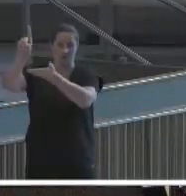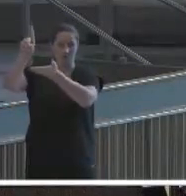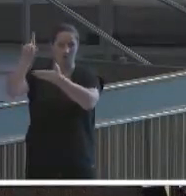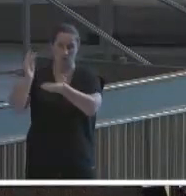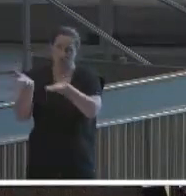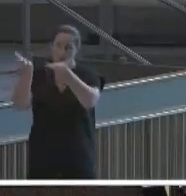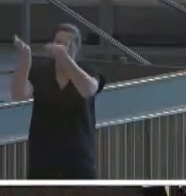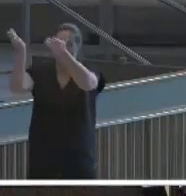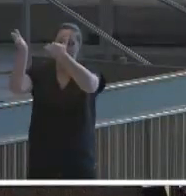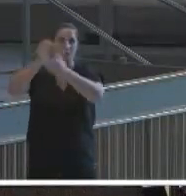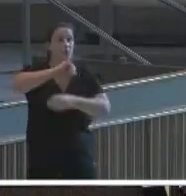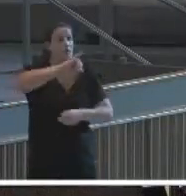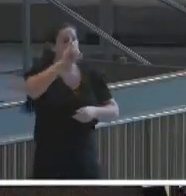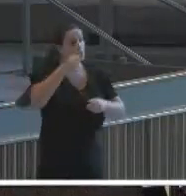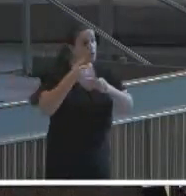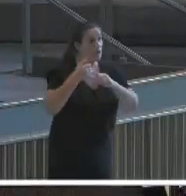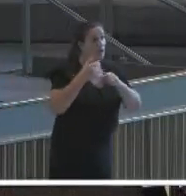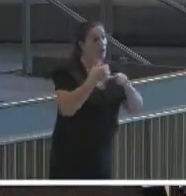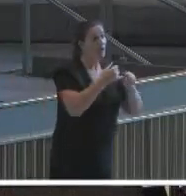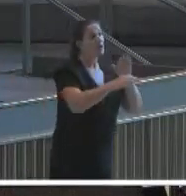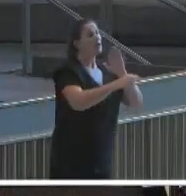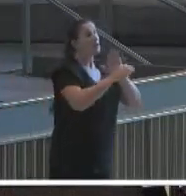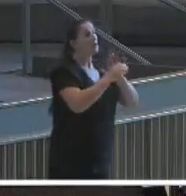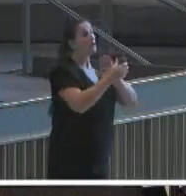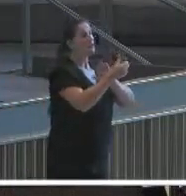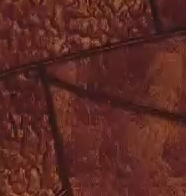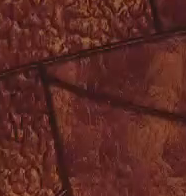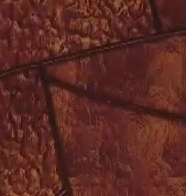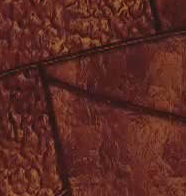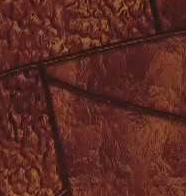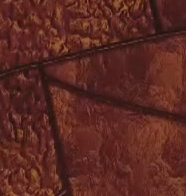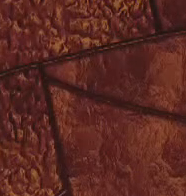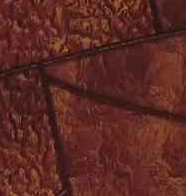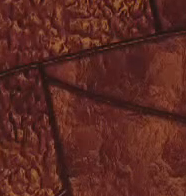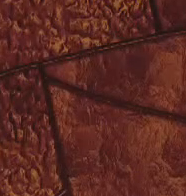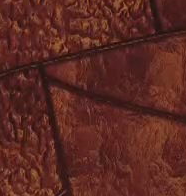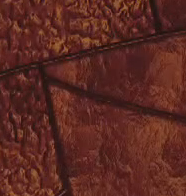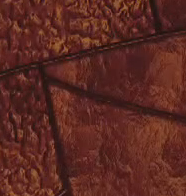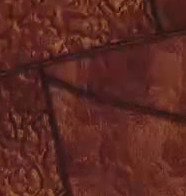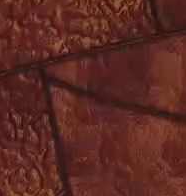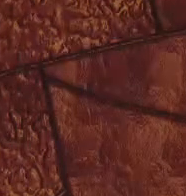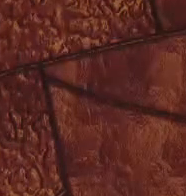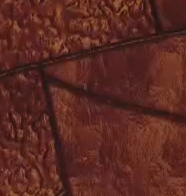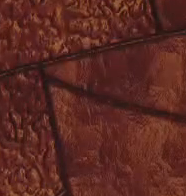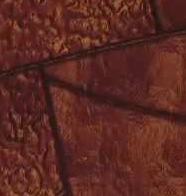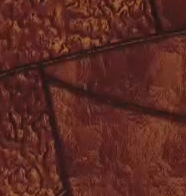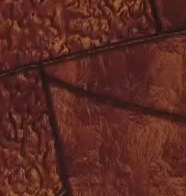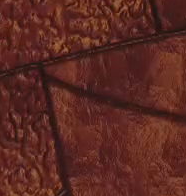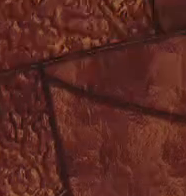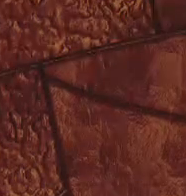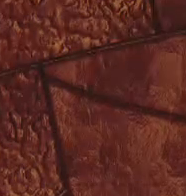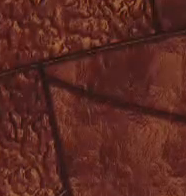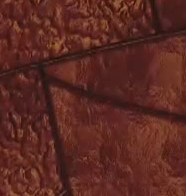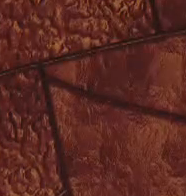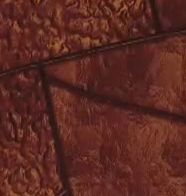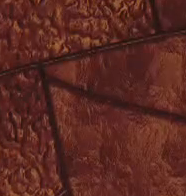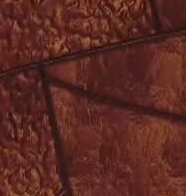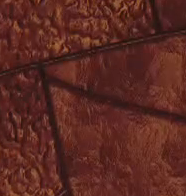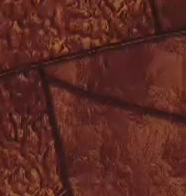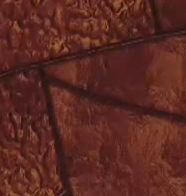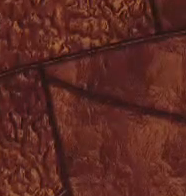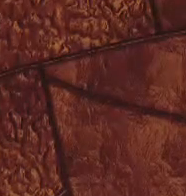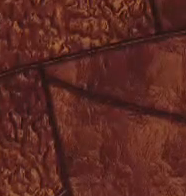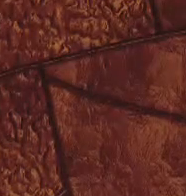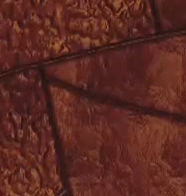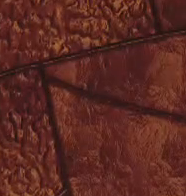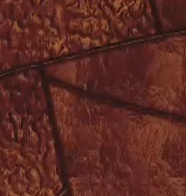Josué 6, verso 19, onde diz assim: mas os objetos de prata, ouro, bronze e ferro serão separados